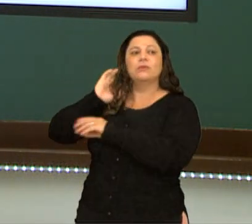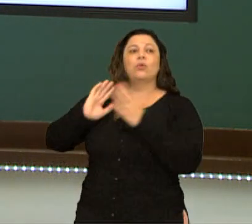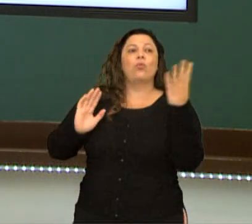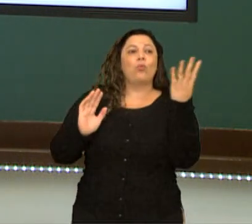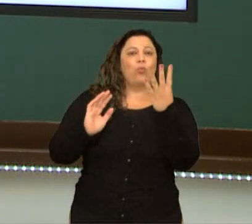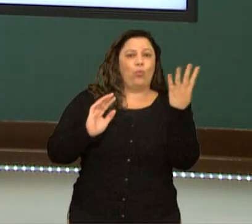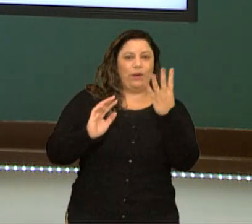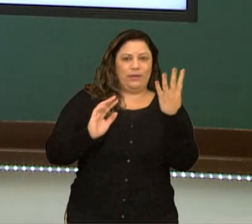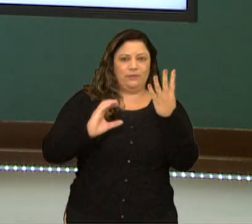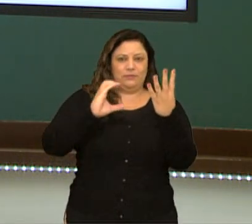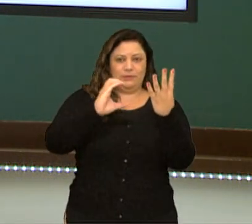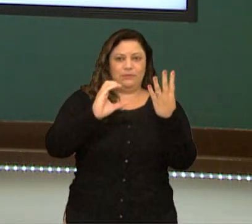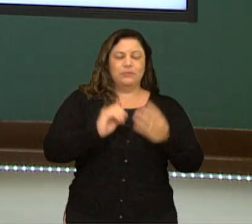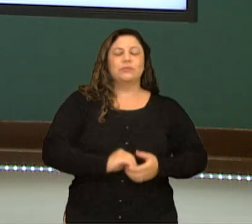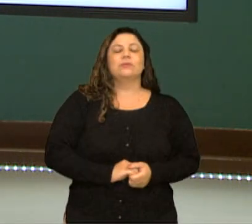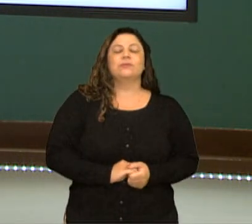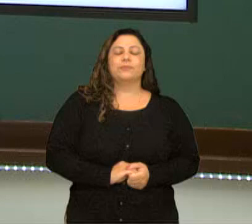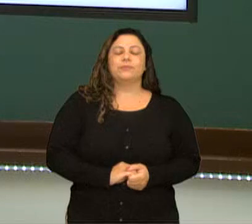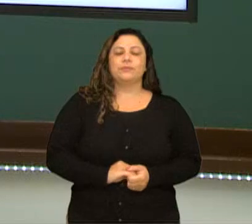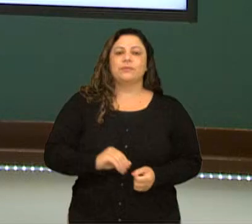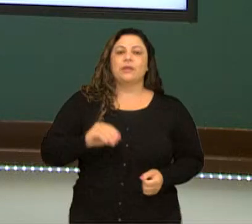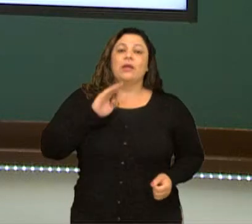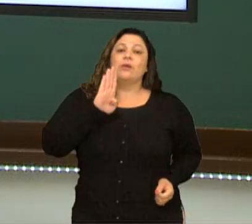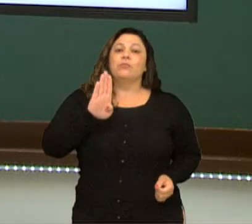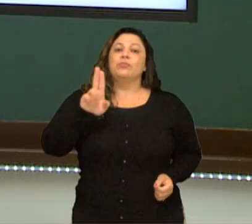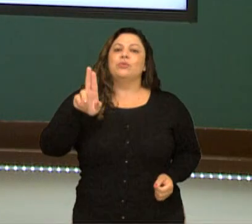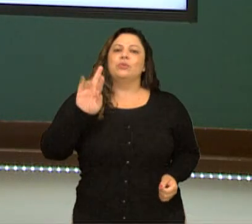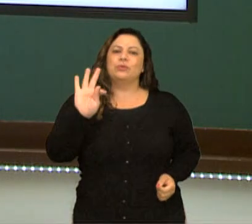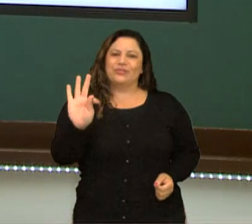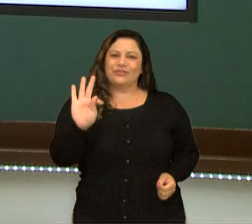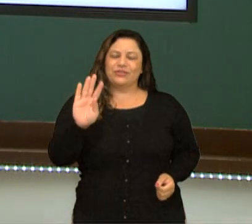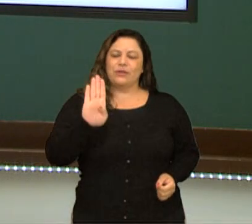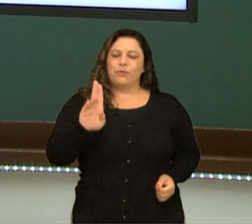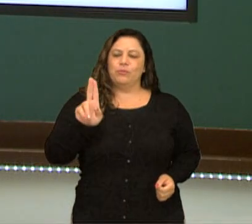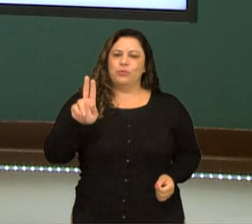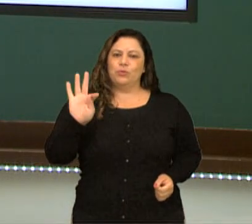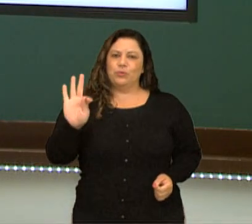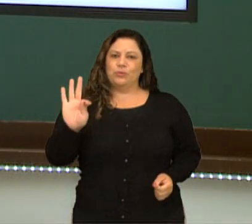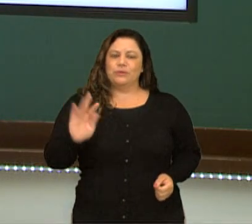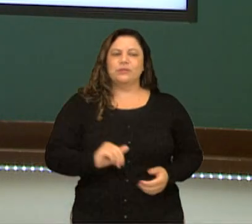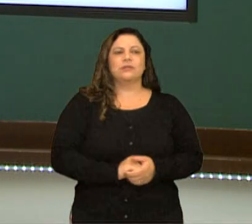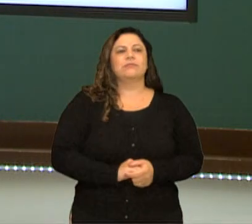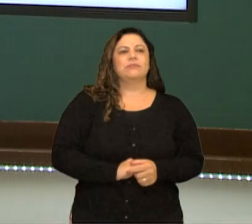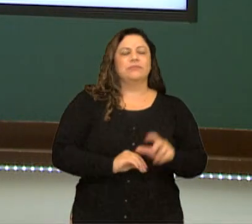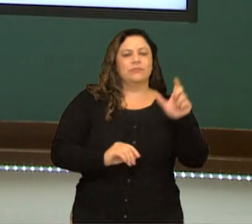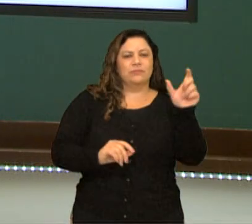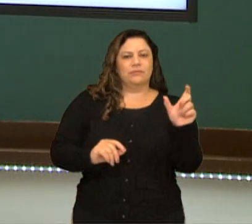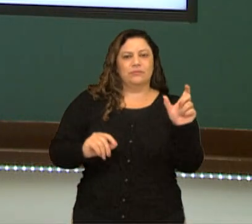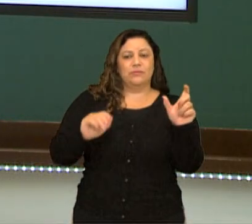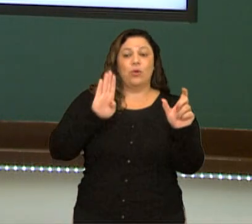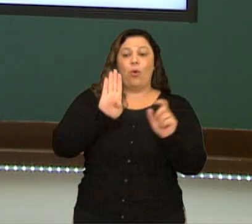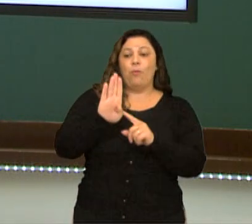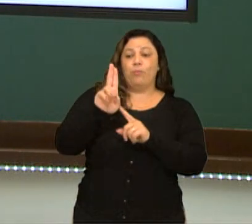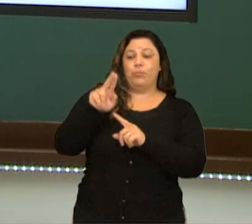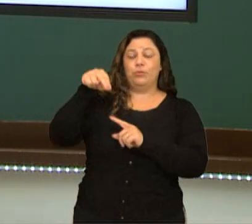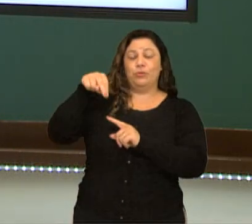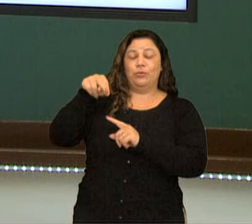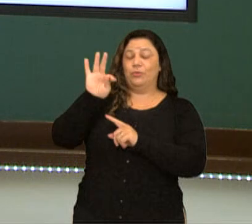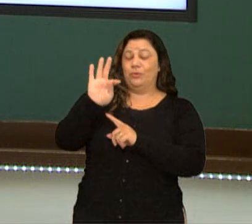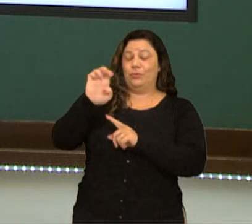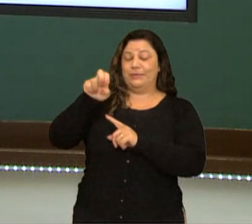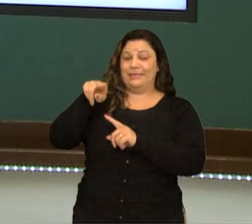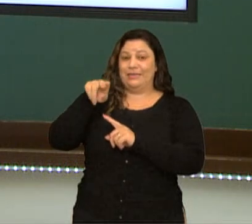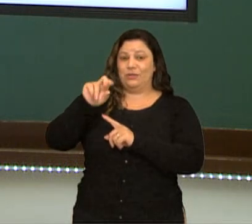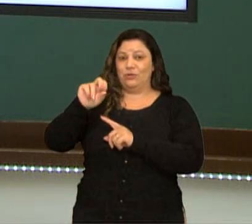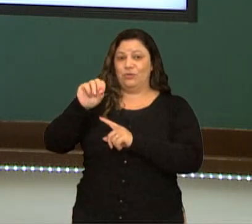prefixo é but. Ligação dupla en, e é um enol, ol. Butenol. Agora,